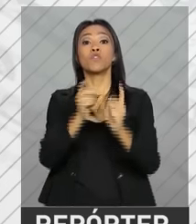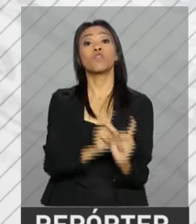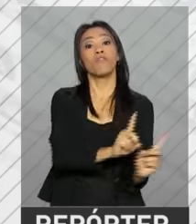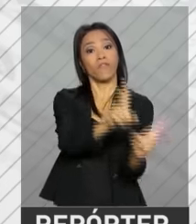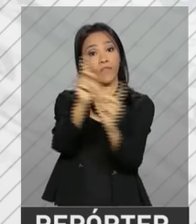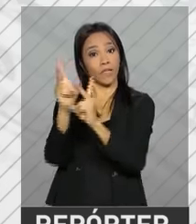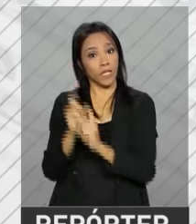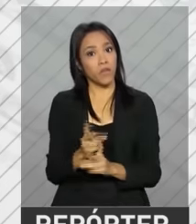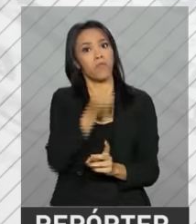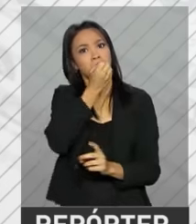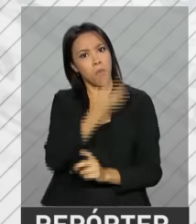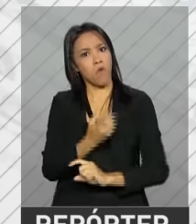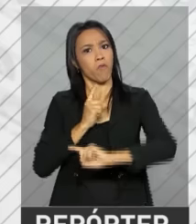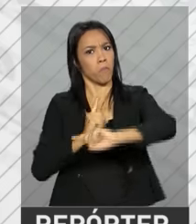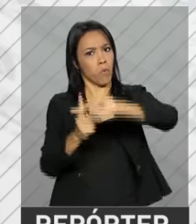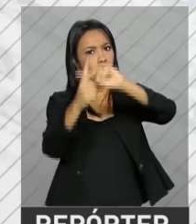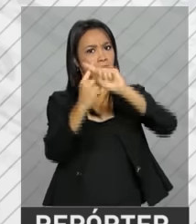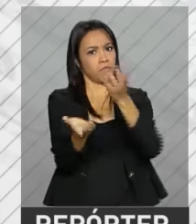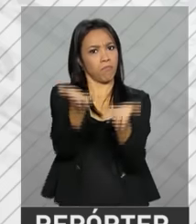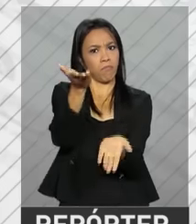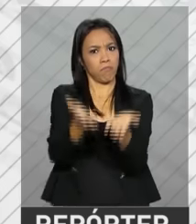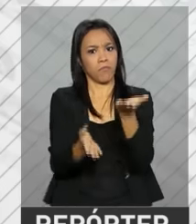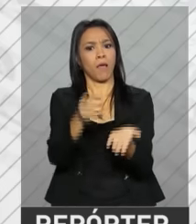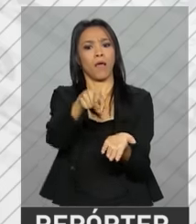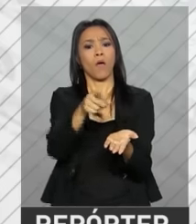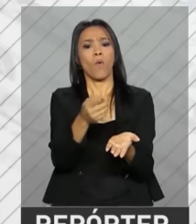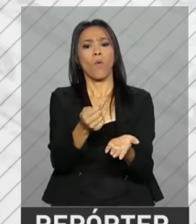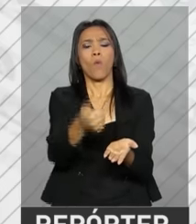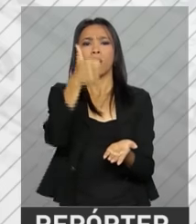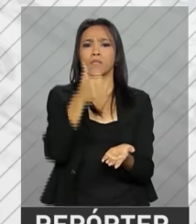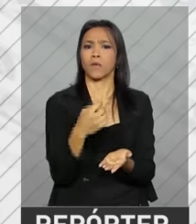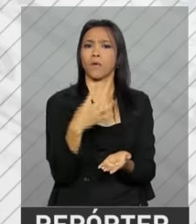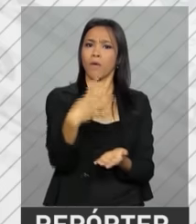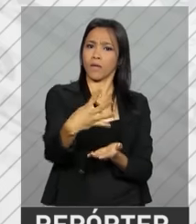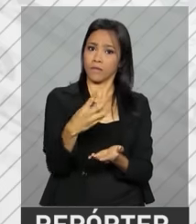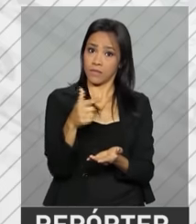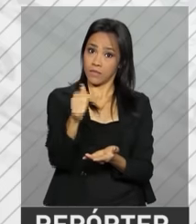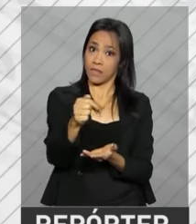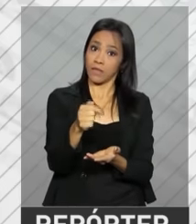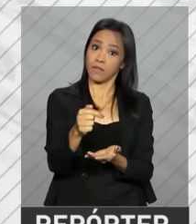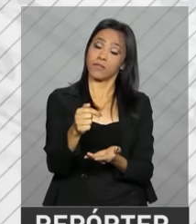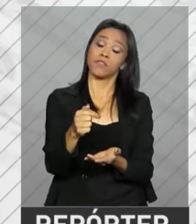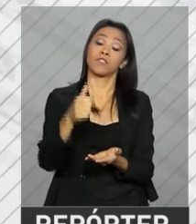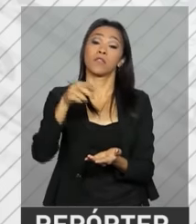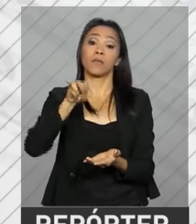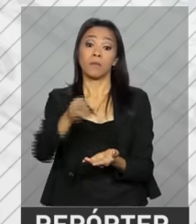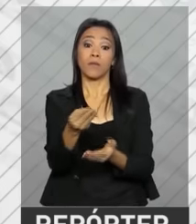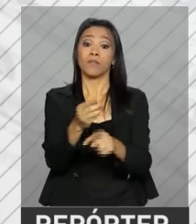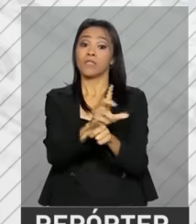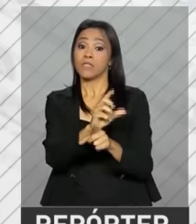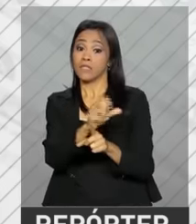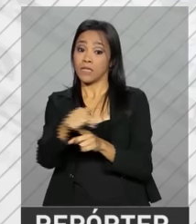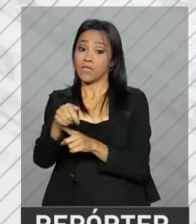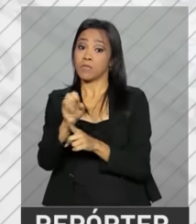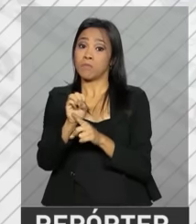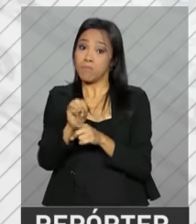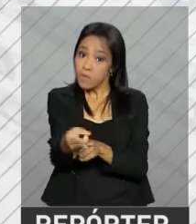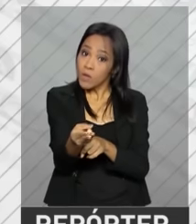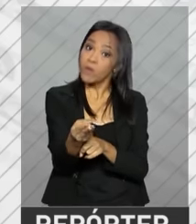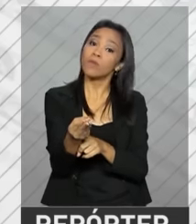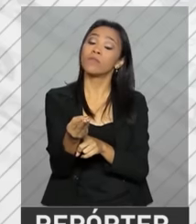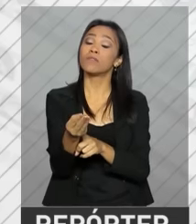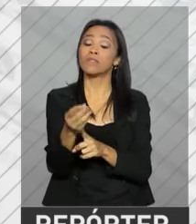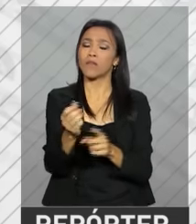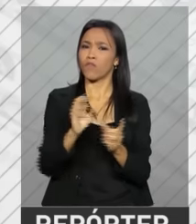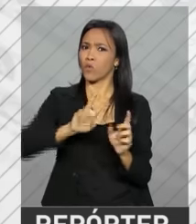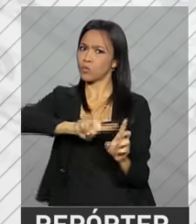rendeu um saldo positivo de quase 47 bilhões e 700 milhões de dólares mais do que o